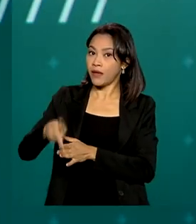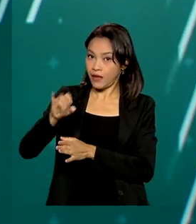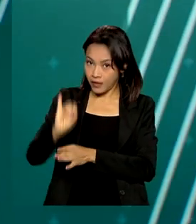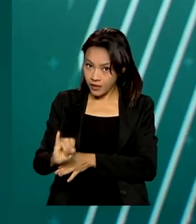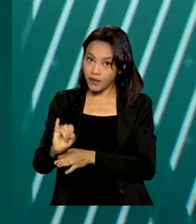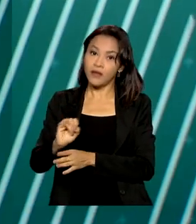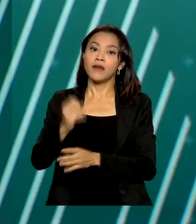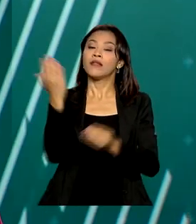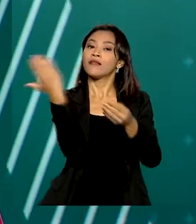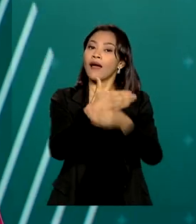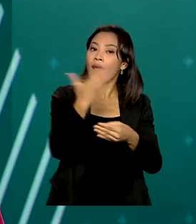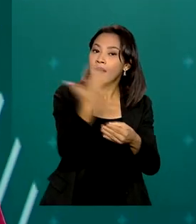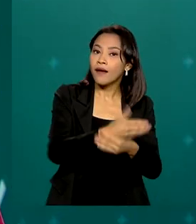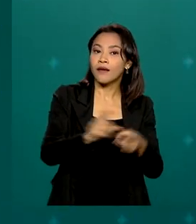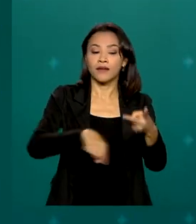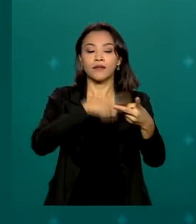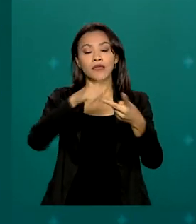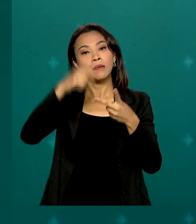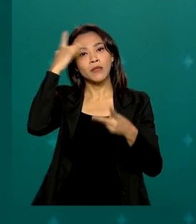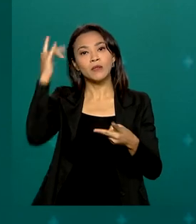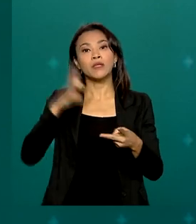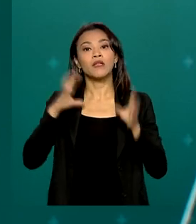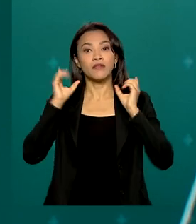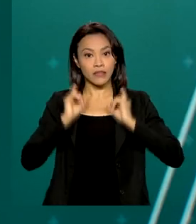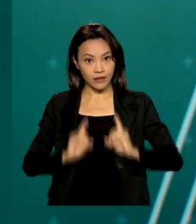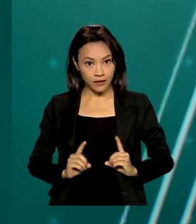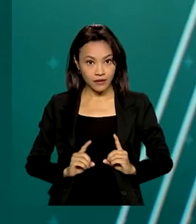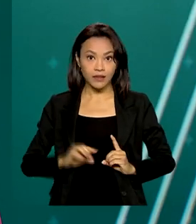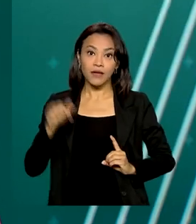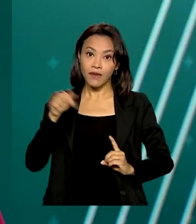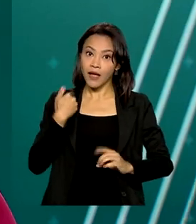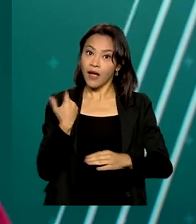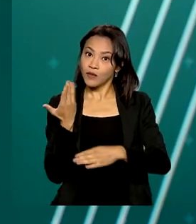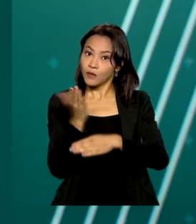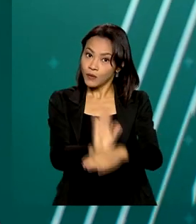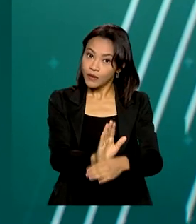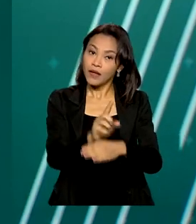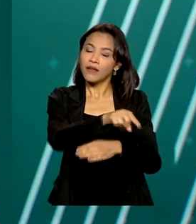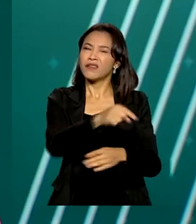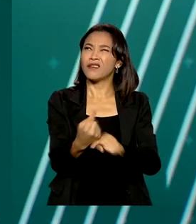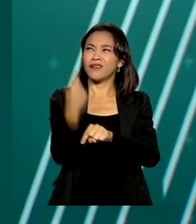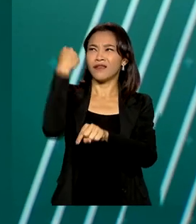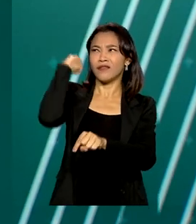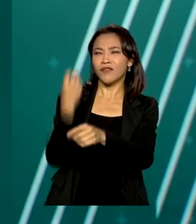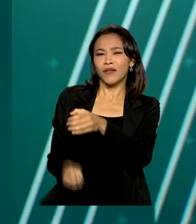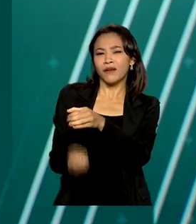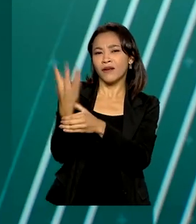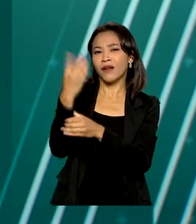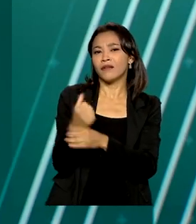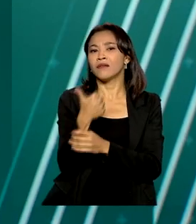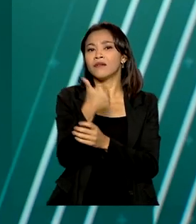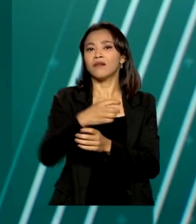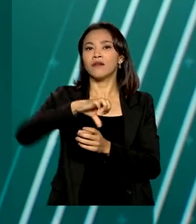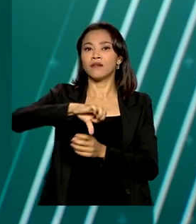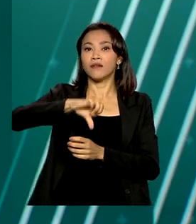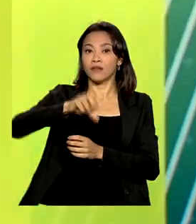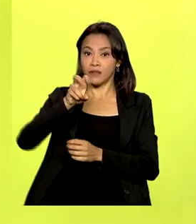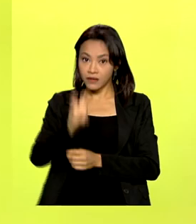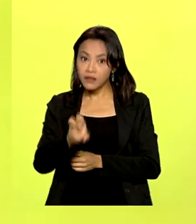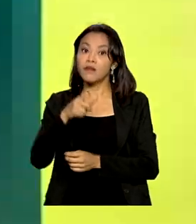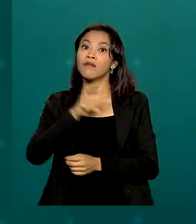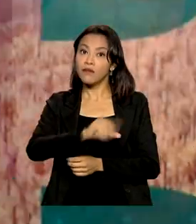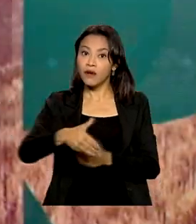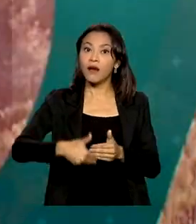por taxistas e pessoas com deficiência. Desta vez, o benefício que existe desde 1995 também atende pessoas